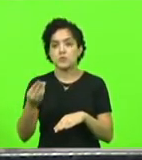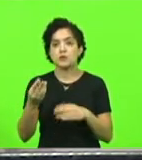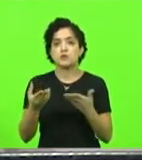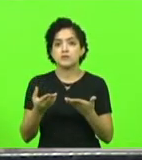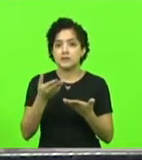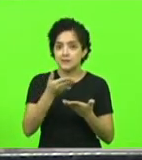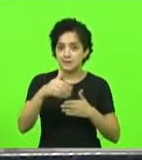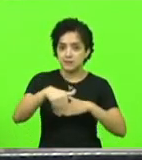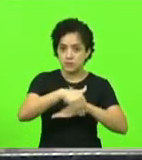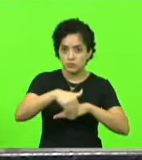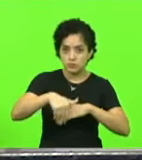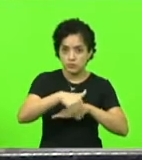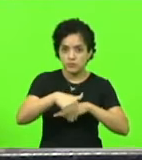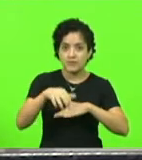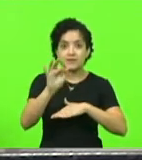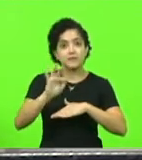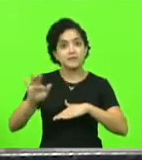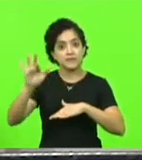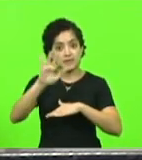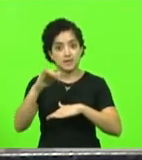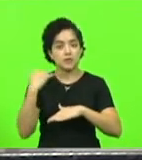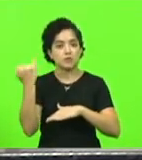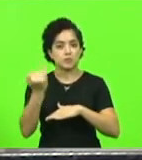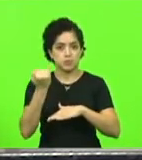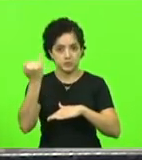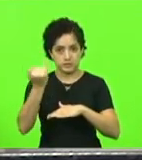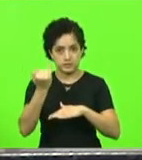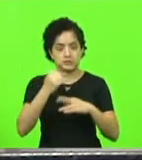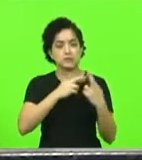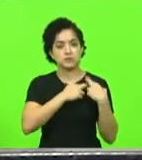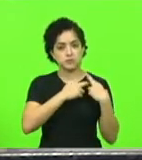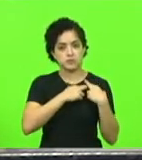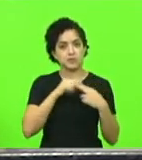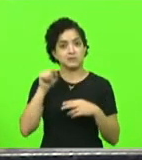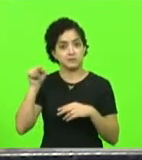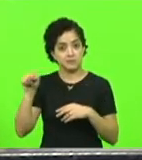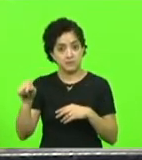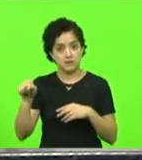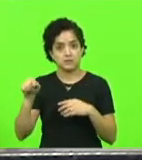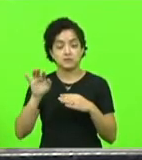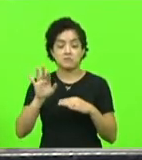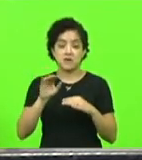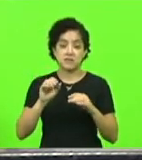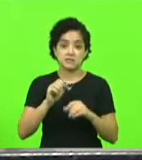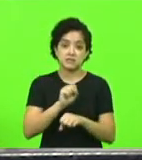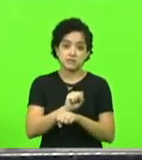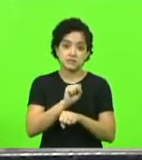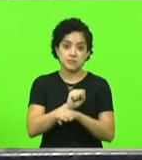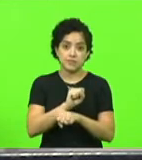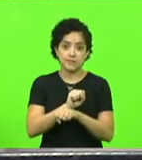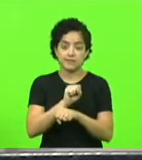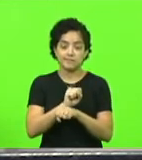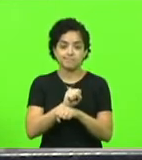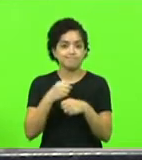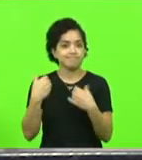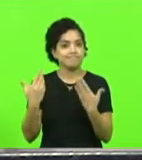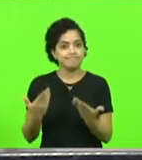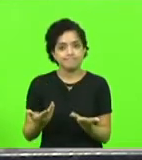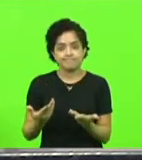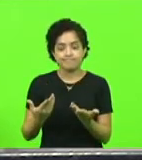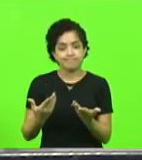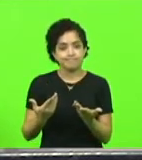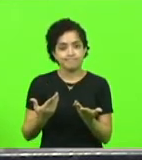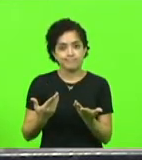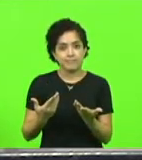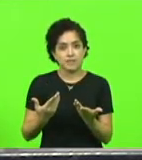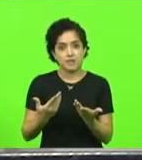rodovia federal, que é responsabilidade do governo federal, mas se a gente ficar esperando pelo governo federal, a gente vai ter que